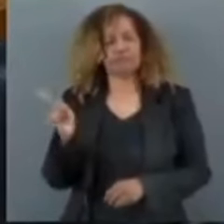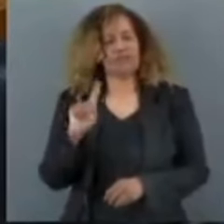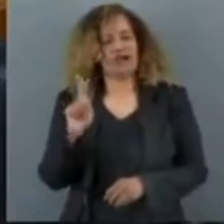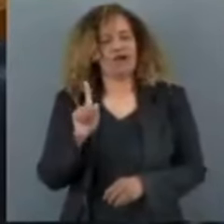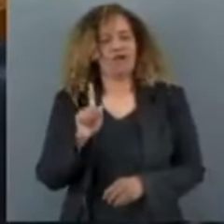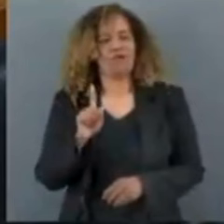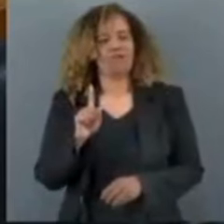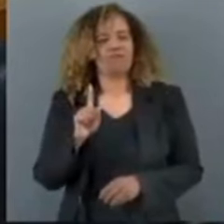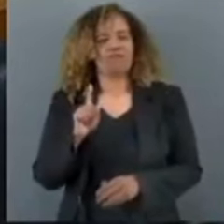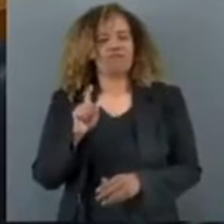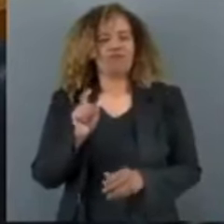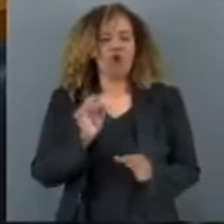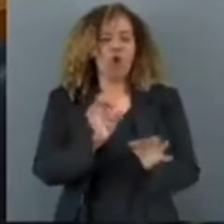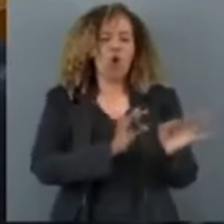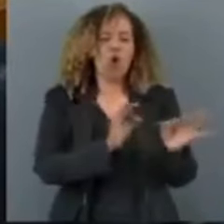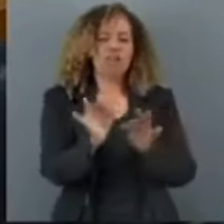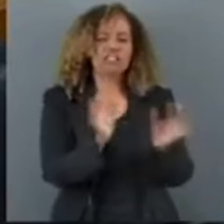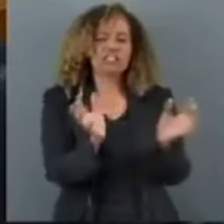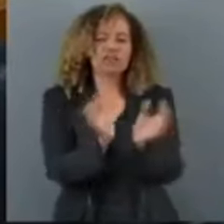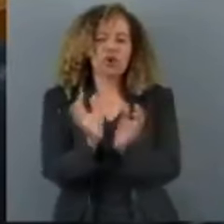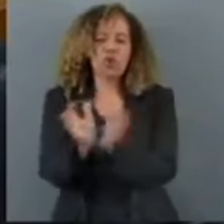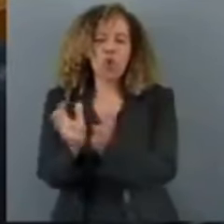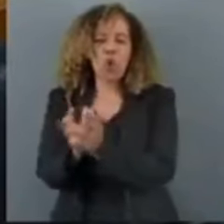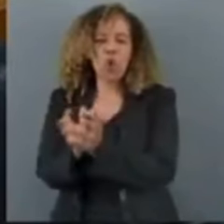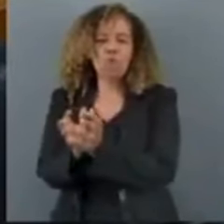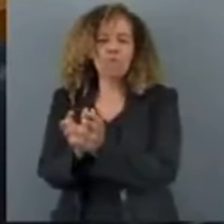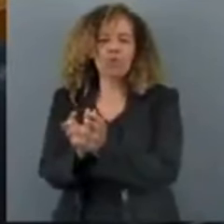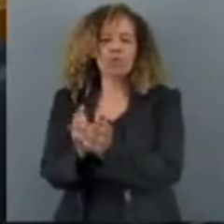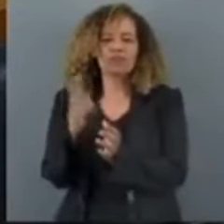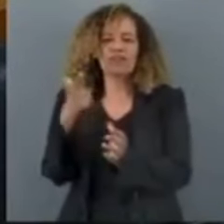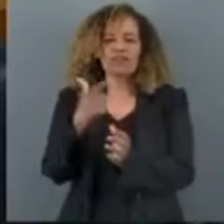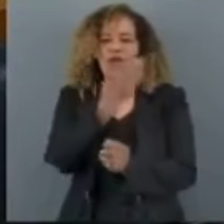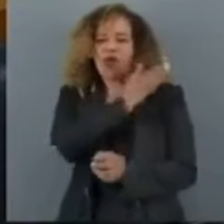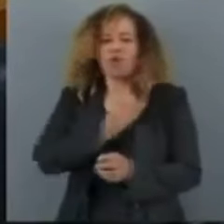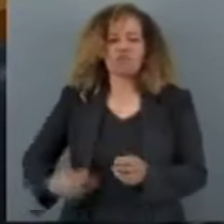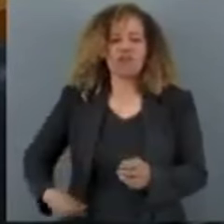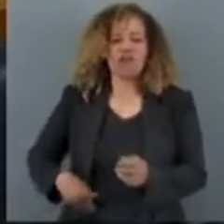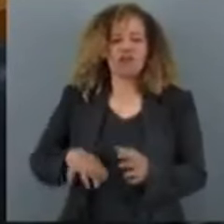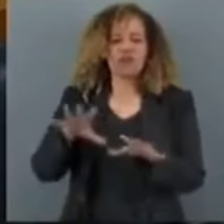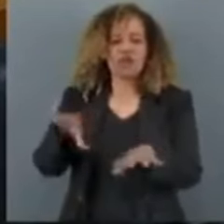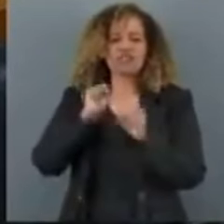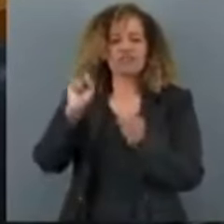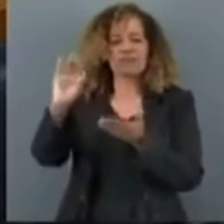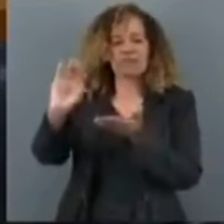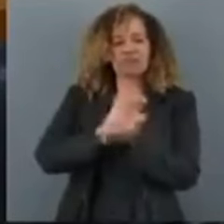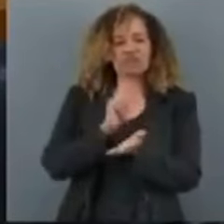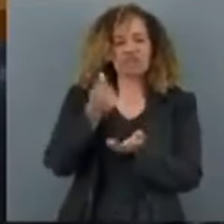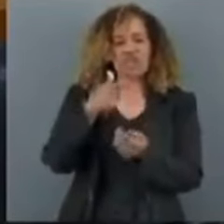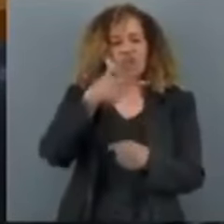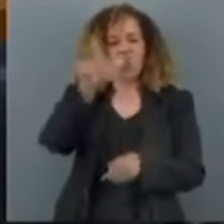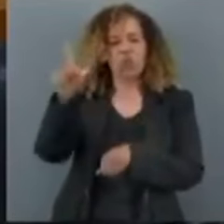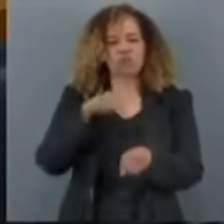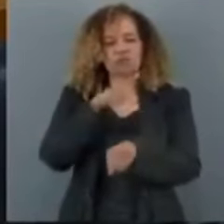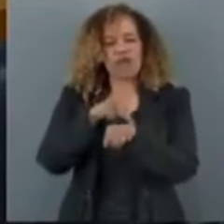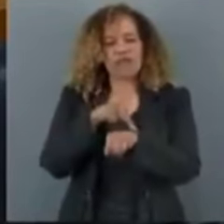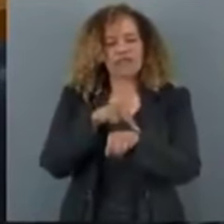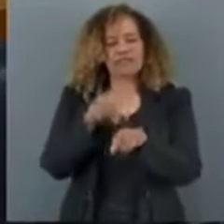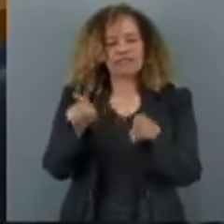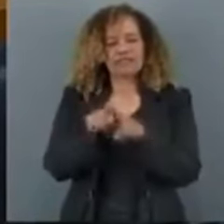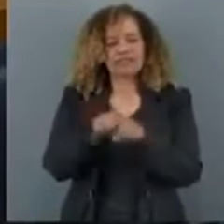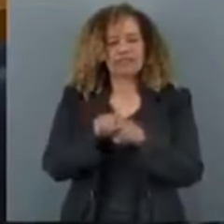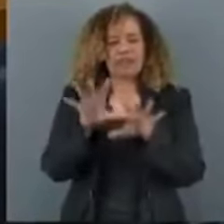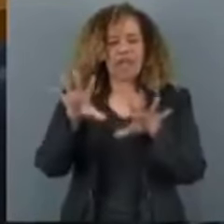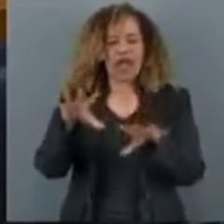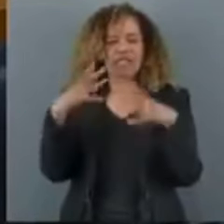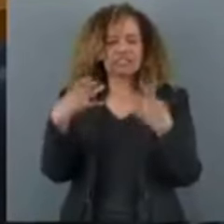Foram organizações não governamentais que, recebendo dinheiro internacional, publicaram as suas pesquisas